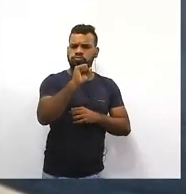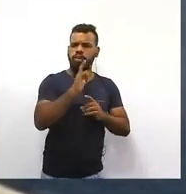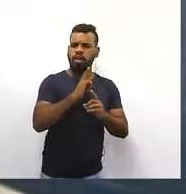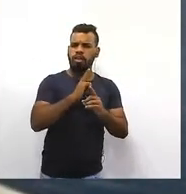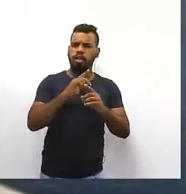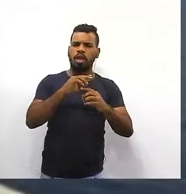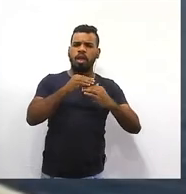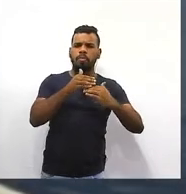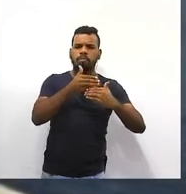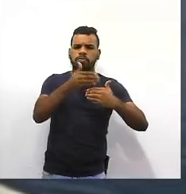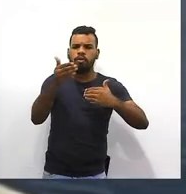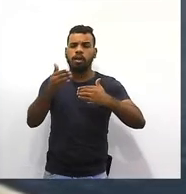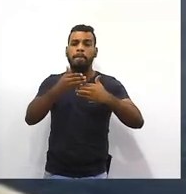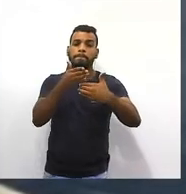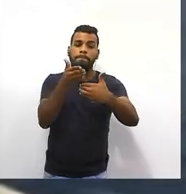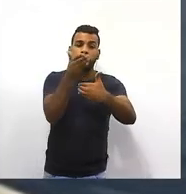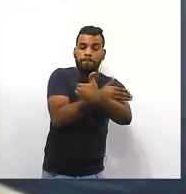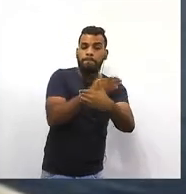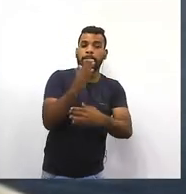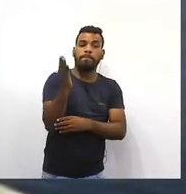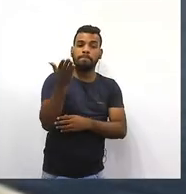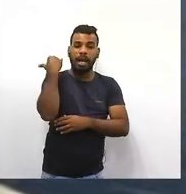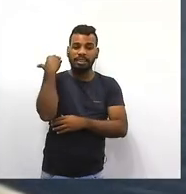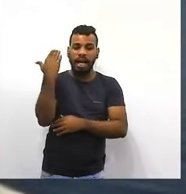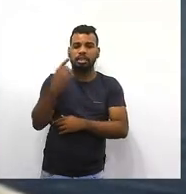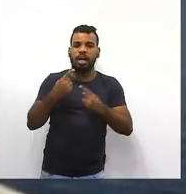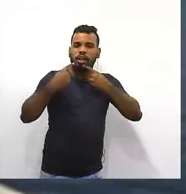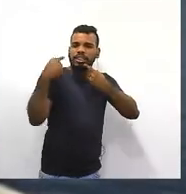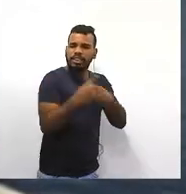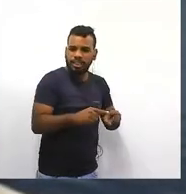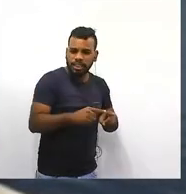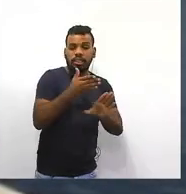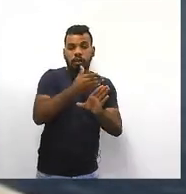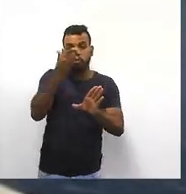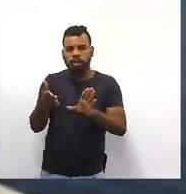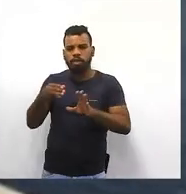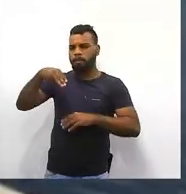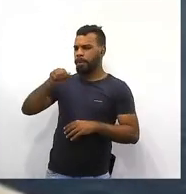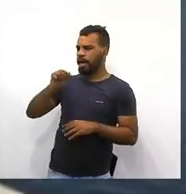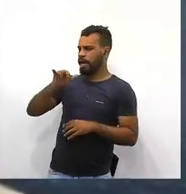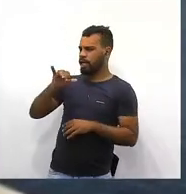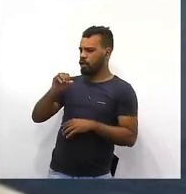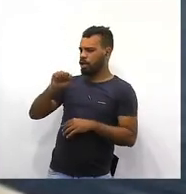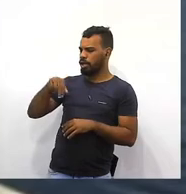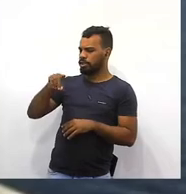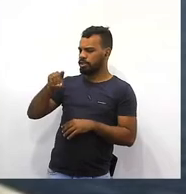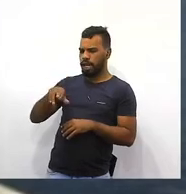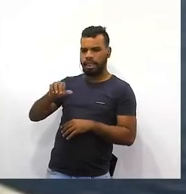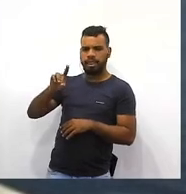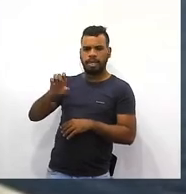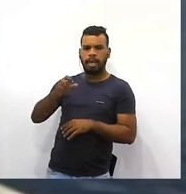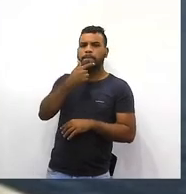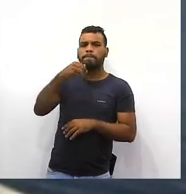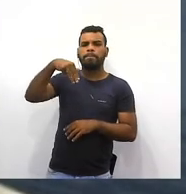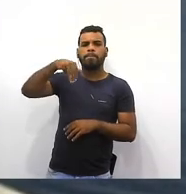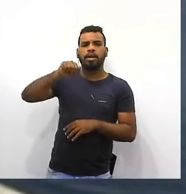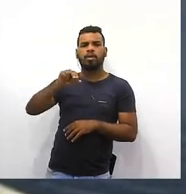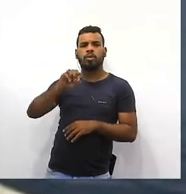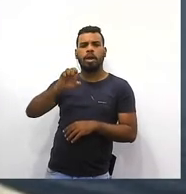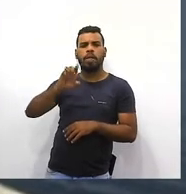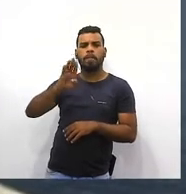de crítica ao passado, onde a gente vai encontrar o Oswald de Andrade, o Mário de Andrade, o Manuel Bandeira, né? E toda